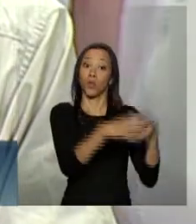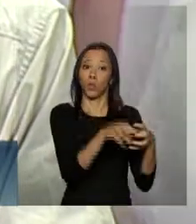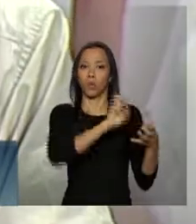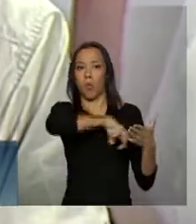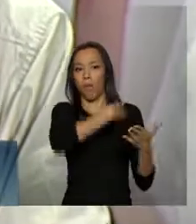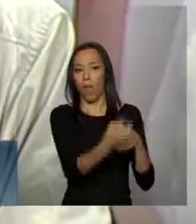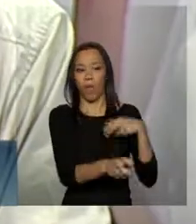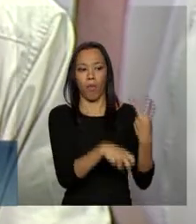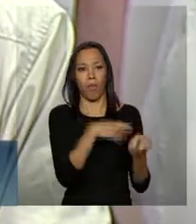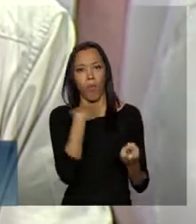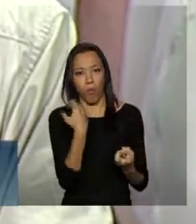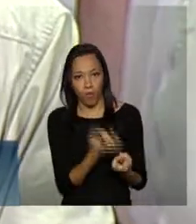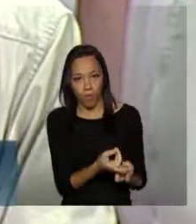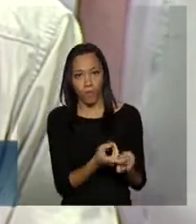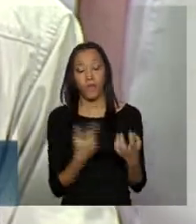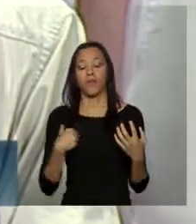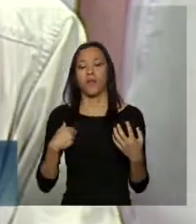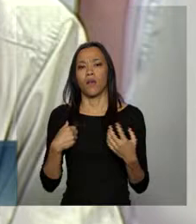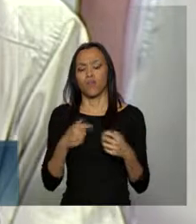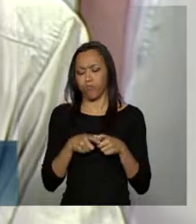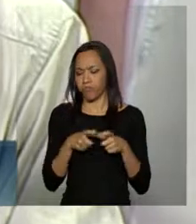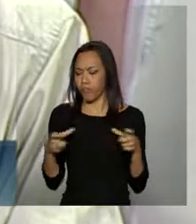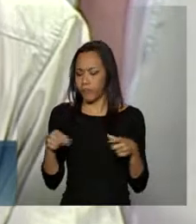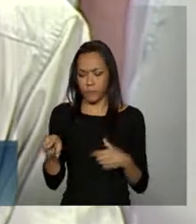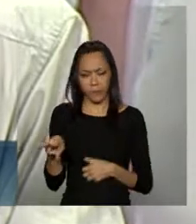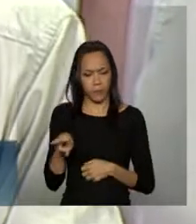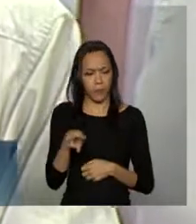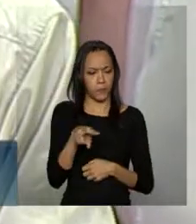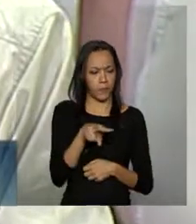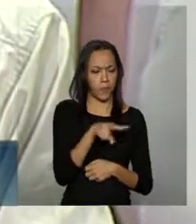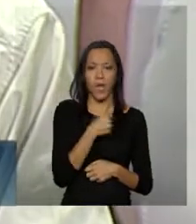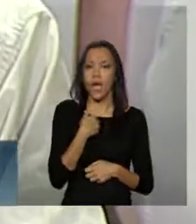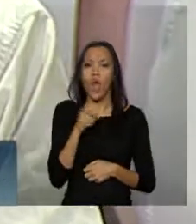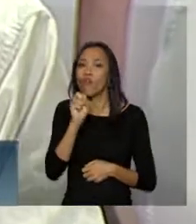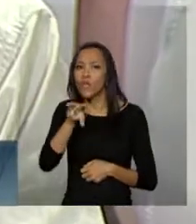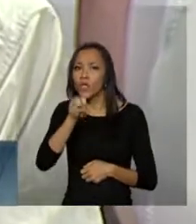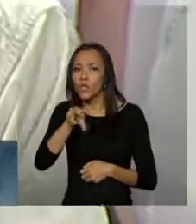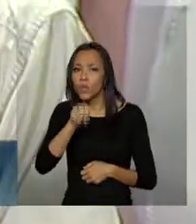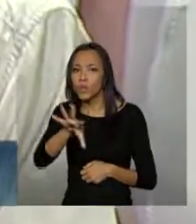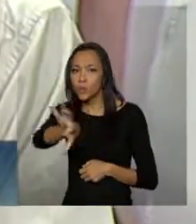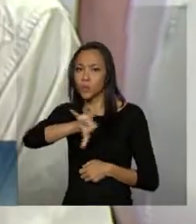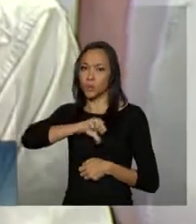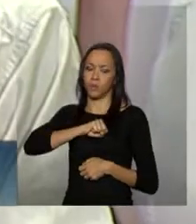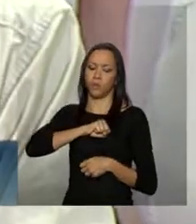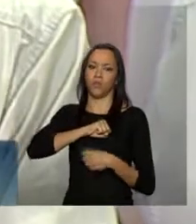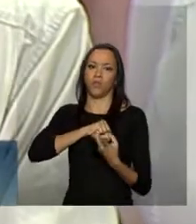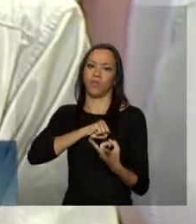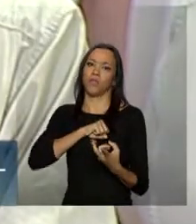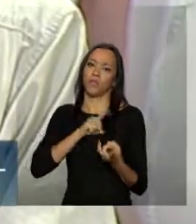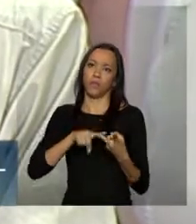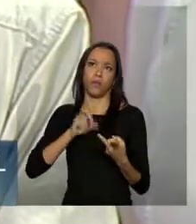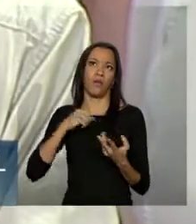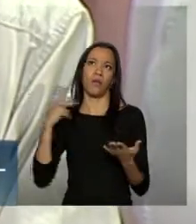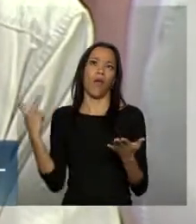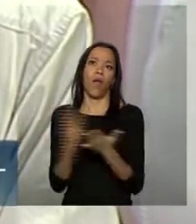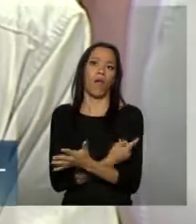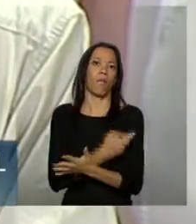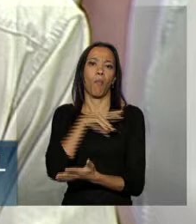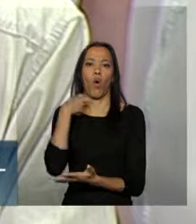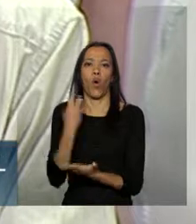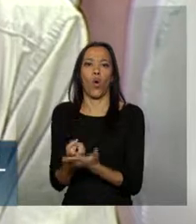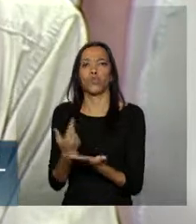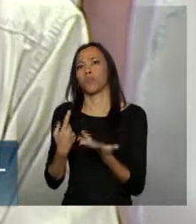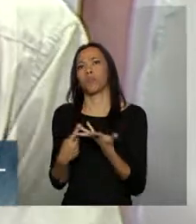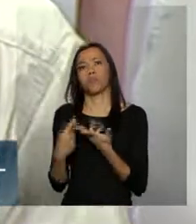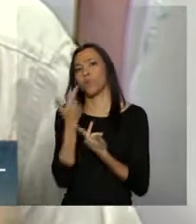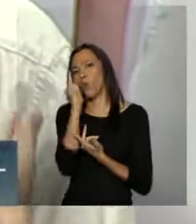óbitos, como boa parte dos casos, não tem o vírus que causa identificado. Às vezes a gente tem óbitos por outras causas que não são